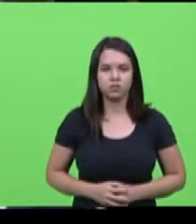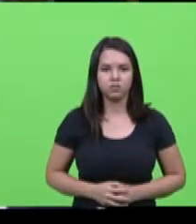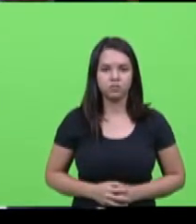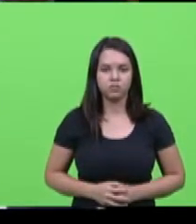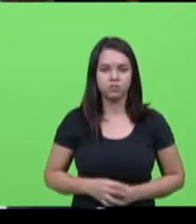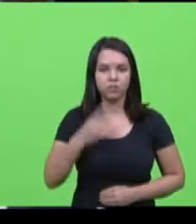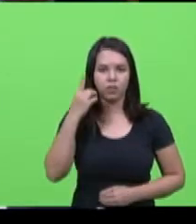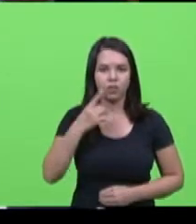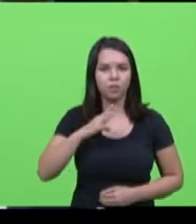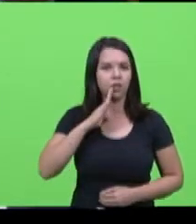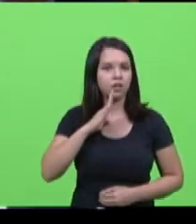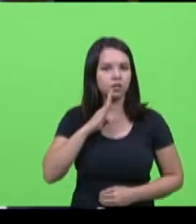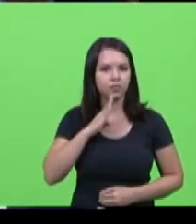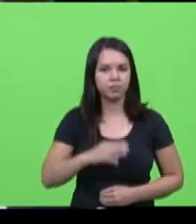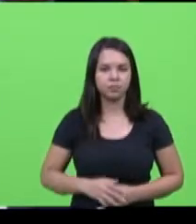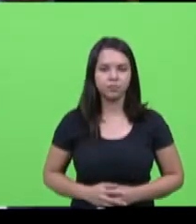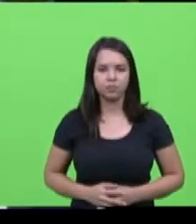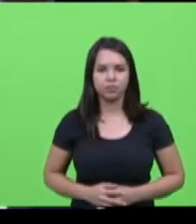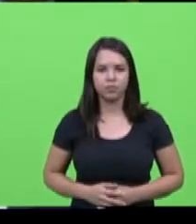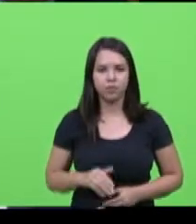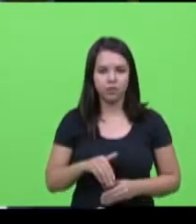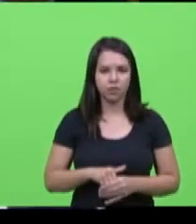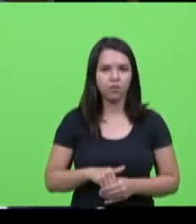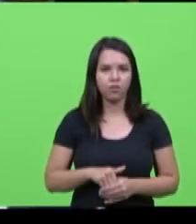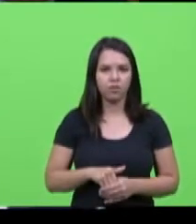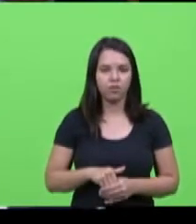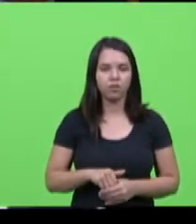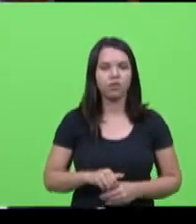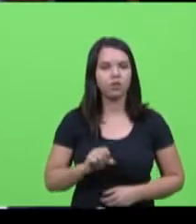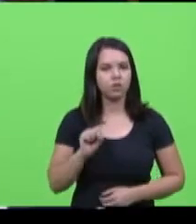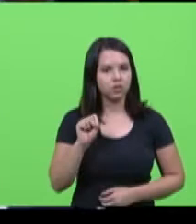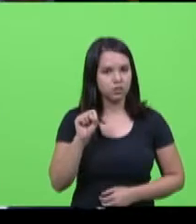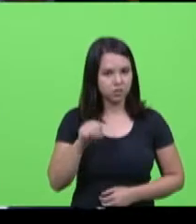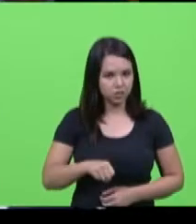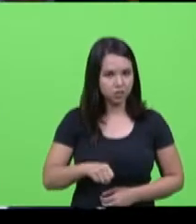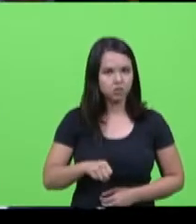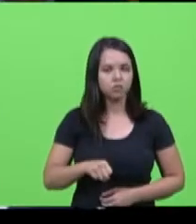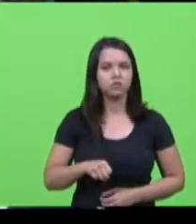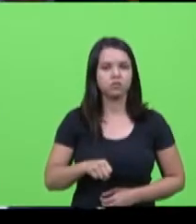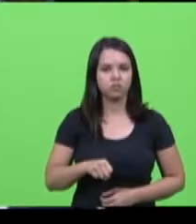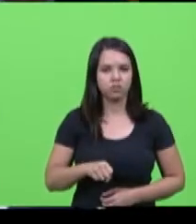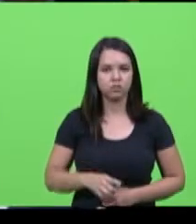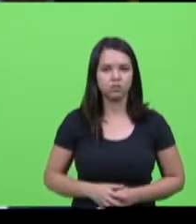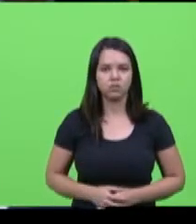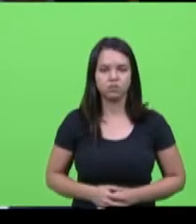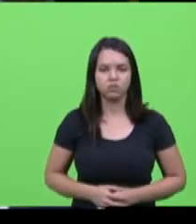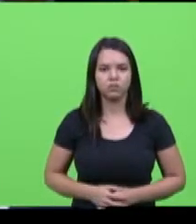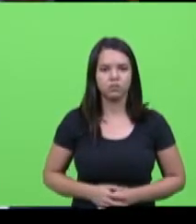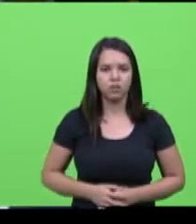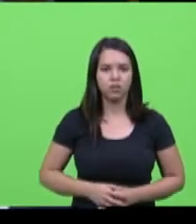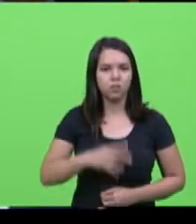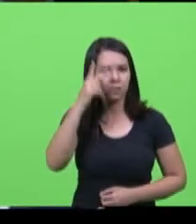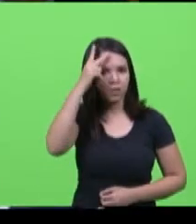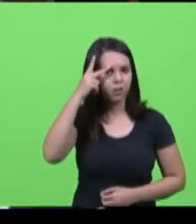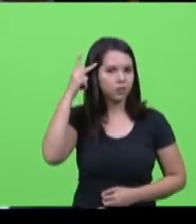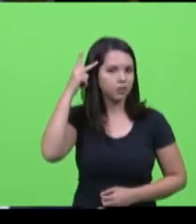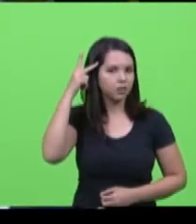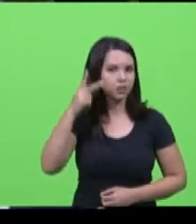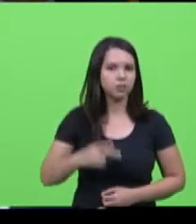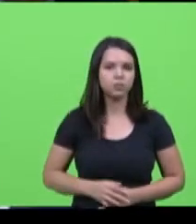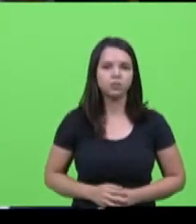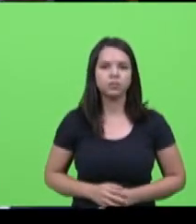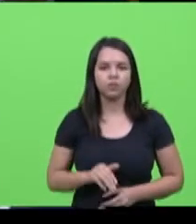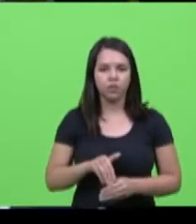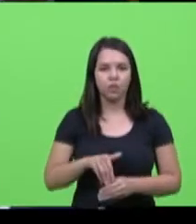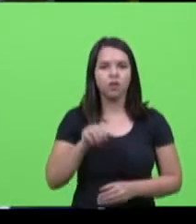Deputado Nilson Berlanda. Sim, pelo retorno do trabalho, senhor presidente. Deputada Paulinha. Sim,